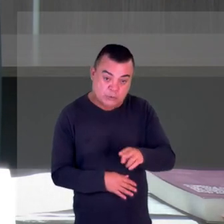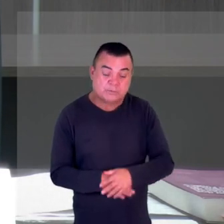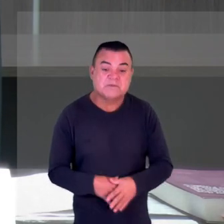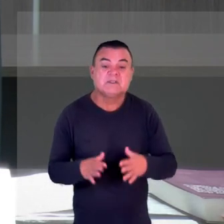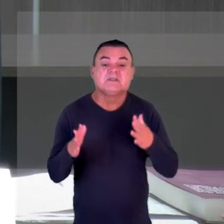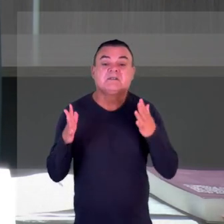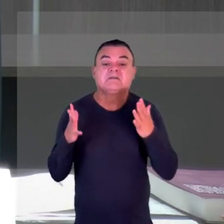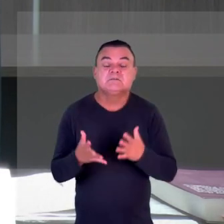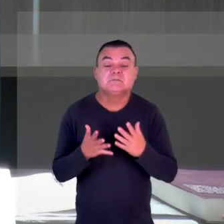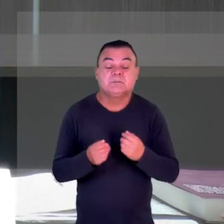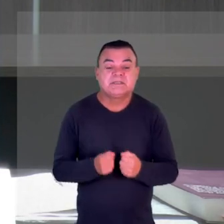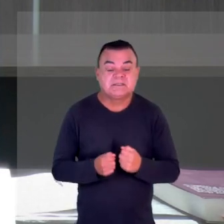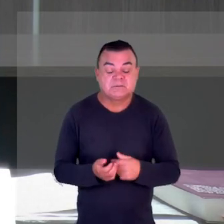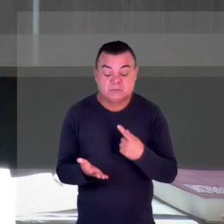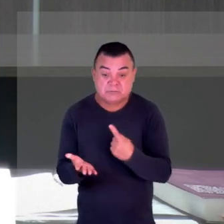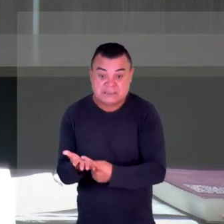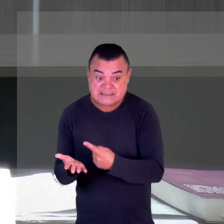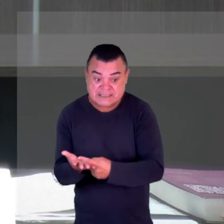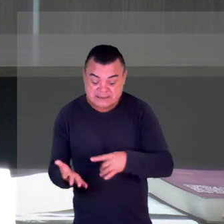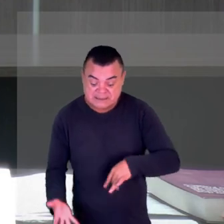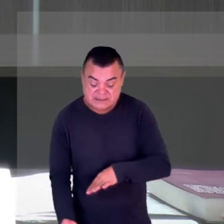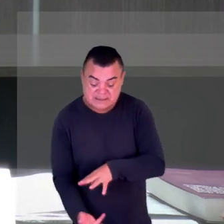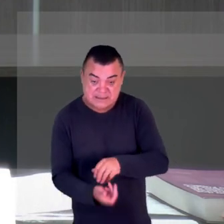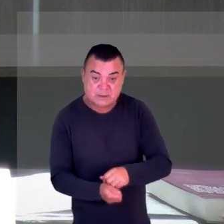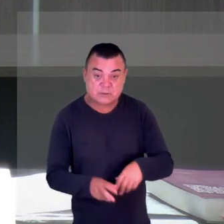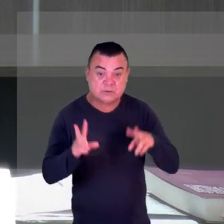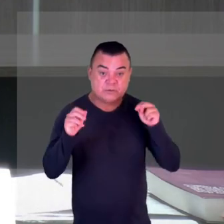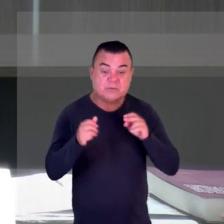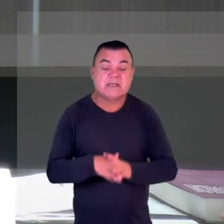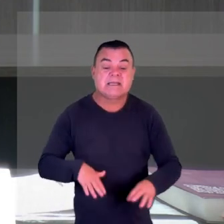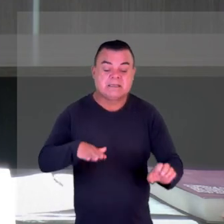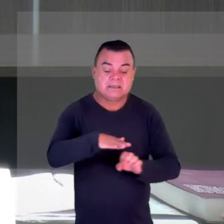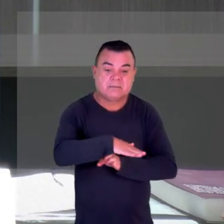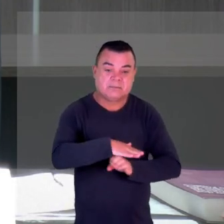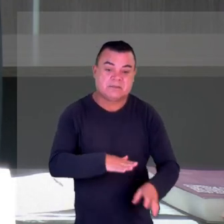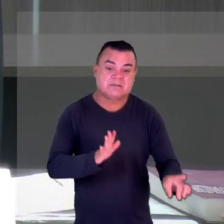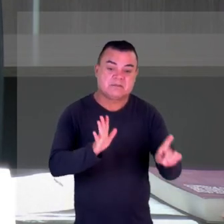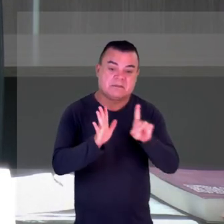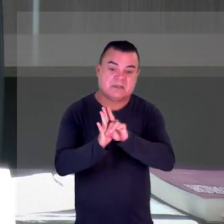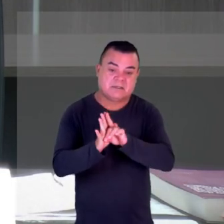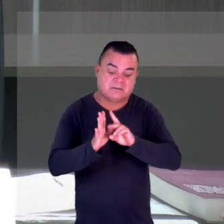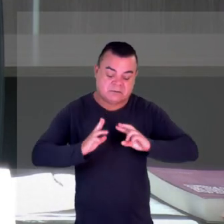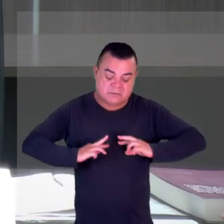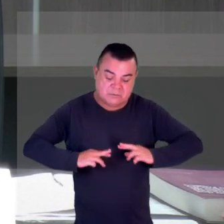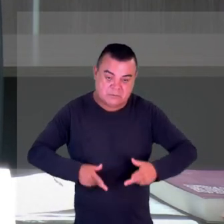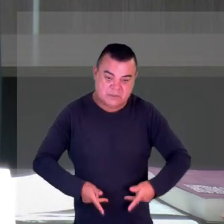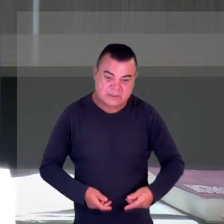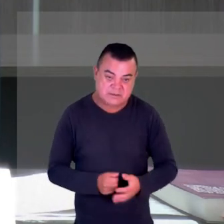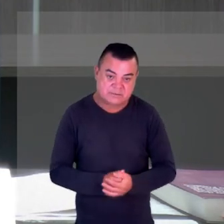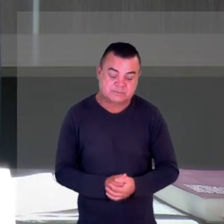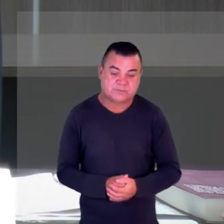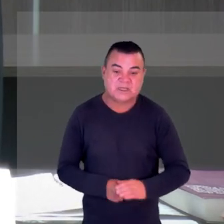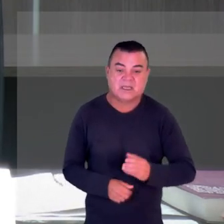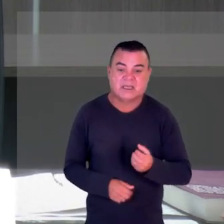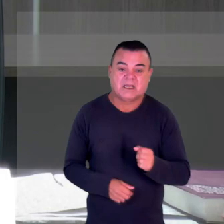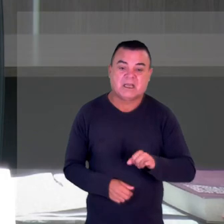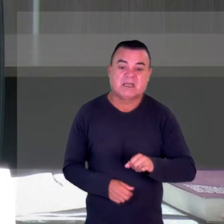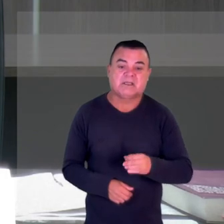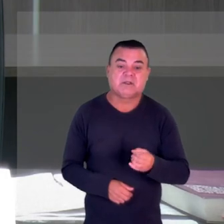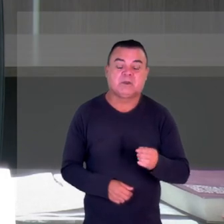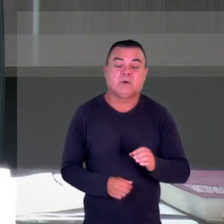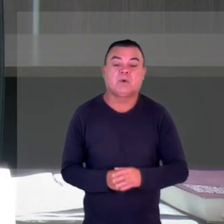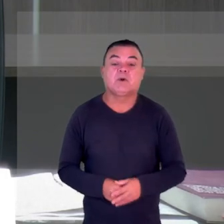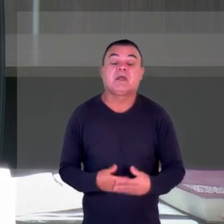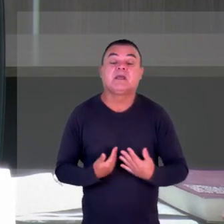de um grande tratado interna sobre empresas e direitos humanos o Caio Pompeia ele coloca